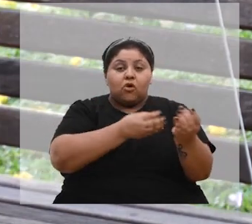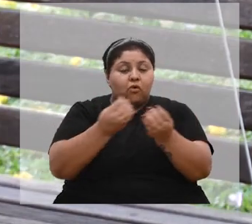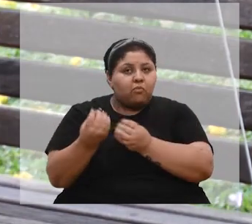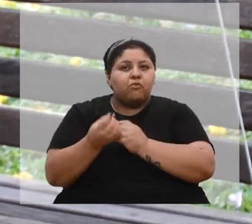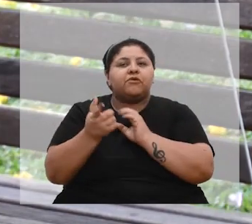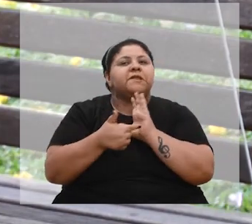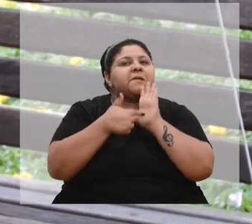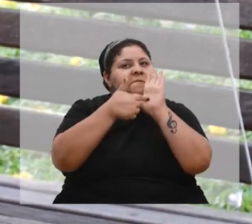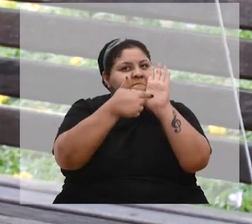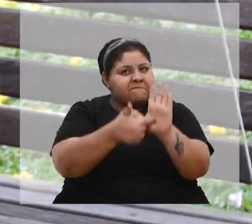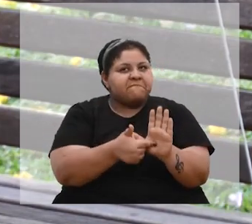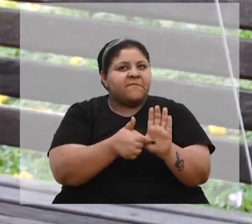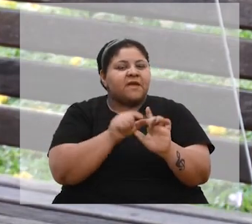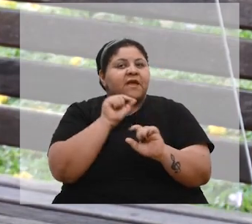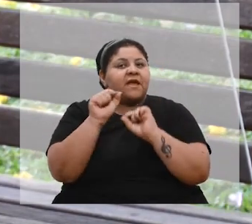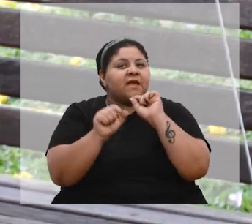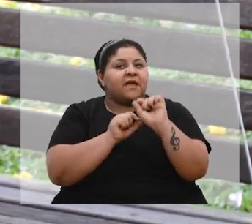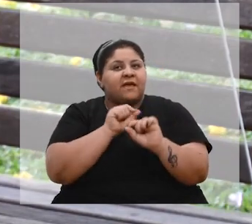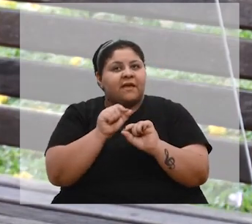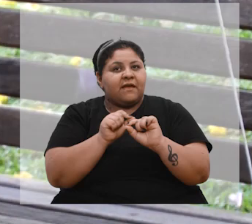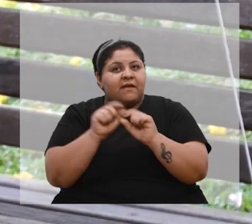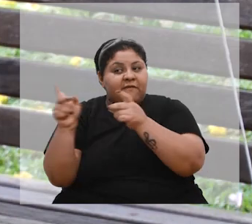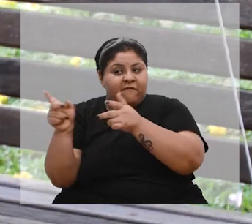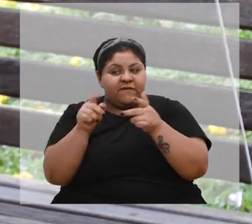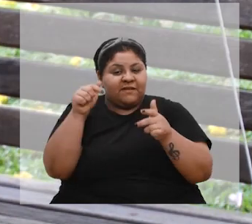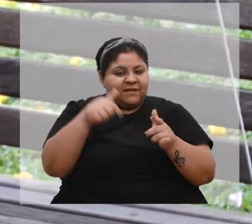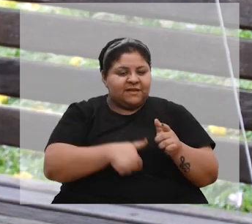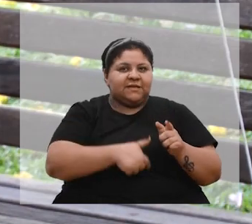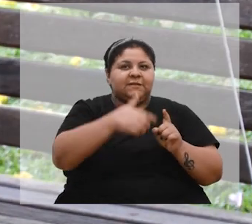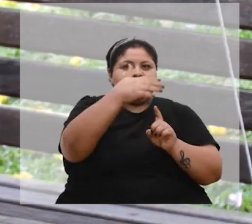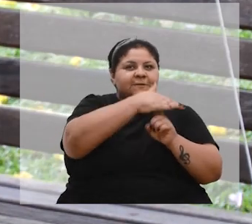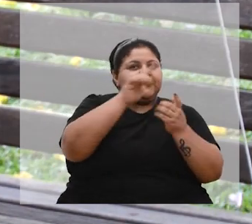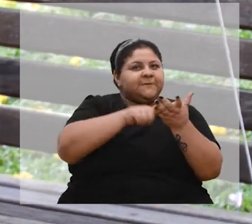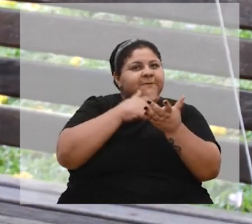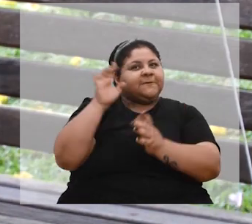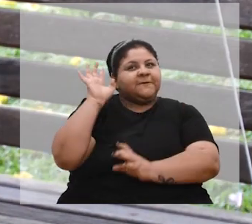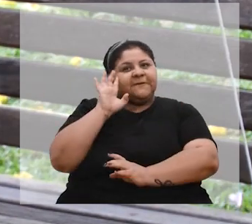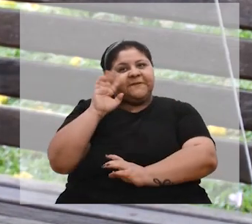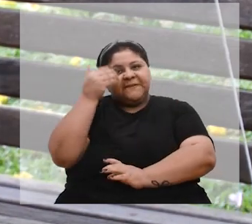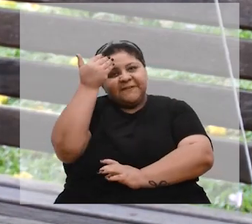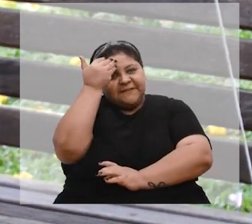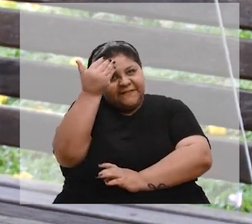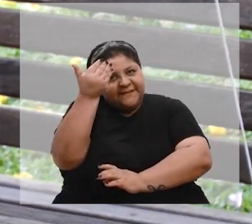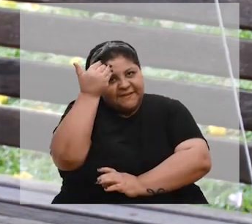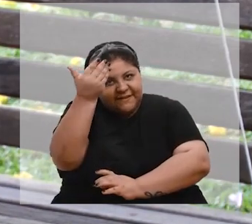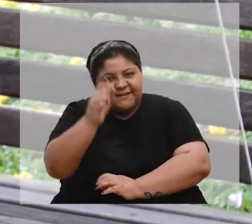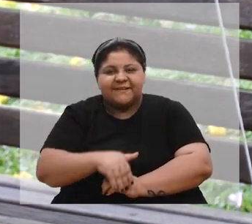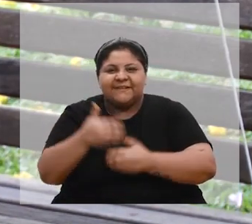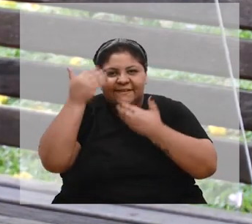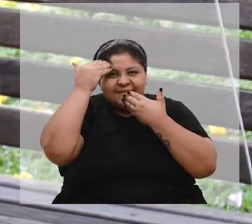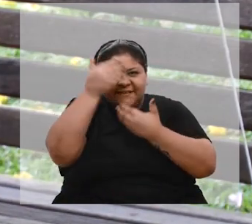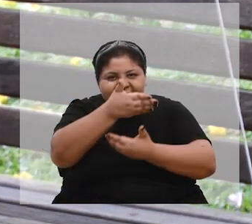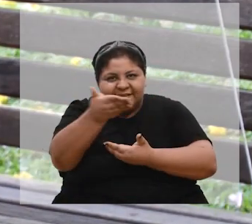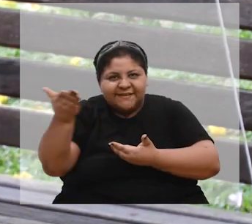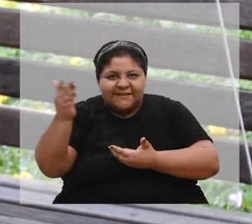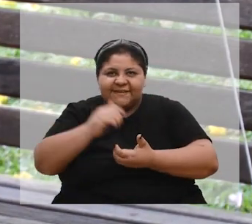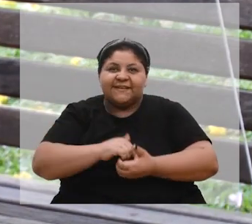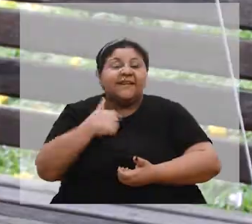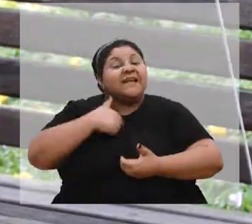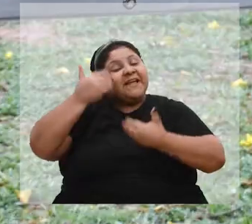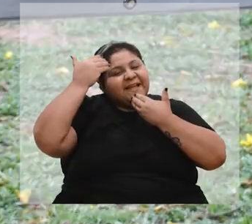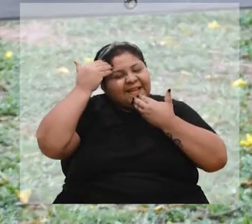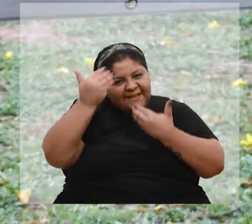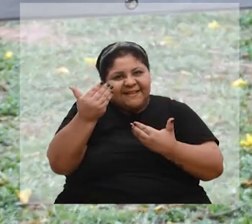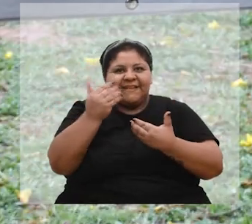Temos bastante coisa aparecendo ainda. E quem não deixe de visitar a Feira do Livro, né? Que tá muito legal, né? Obrigada, Ana. Obrigada a